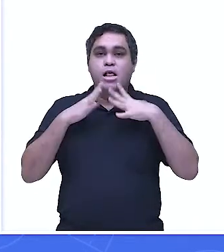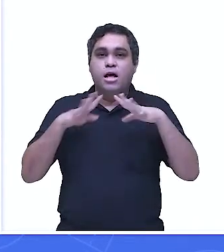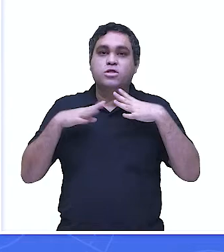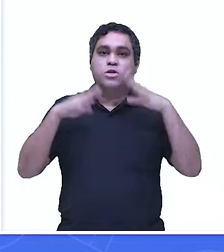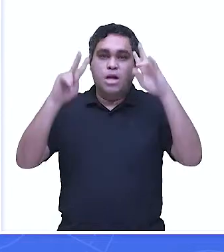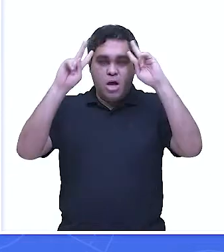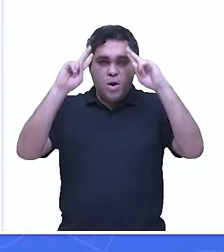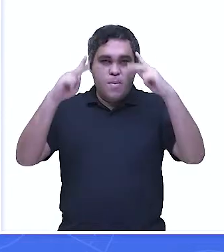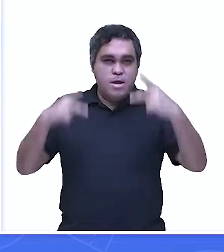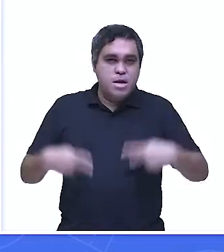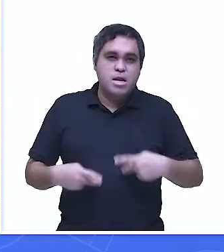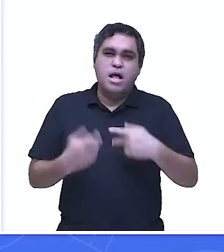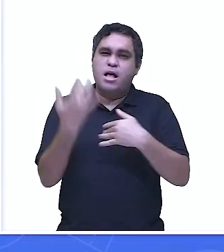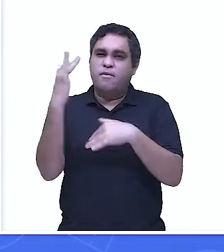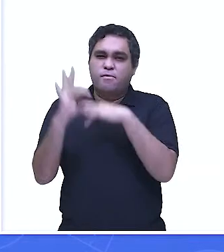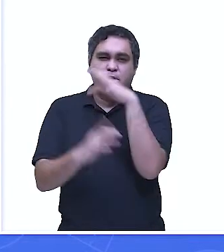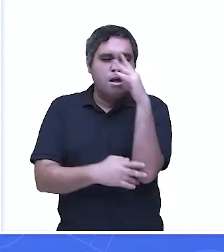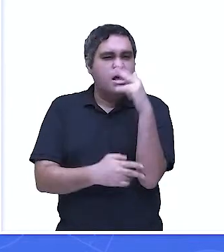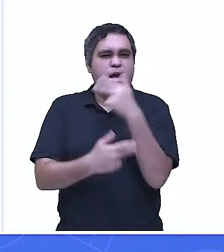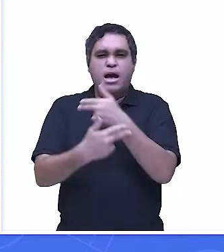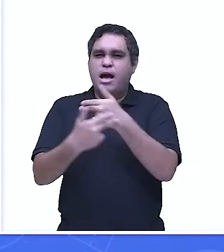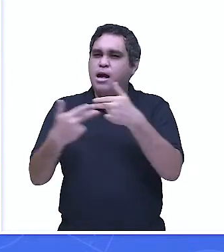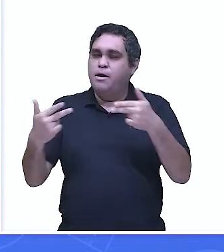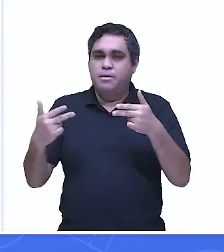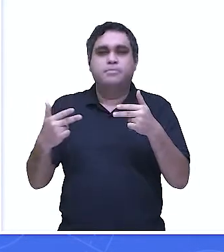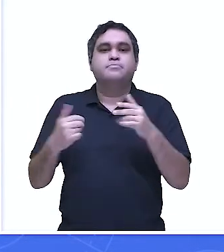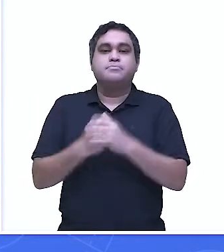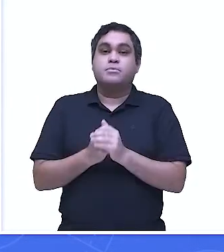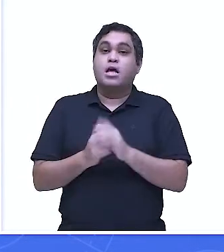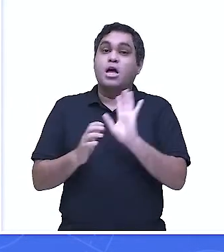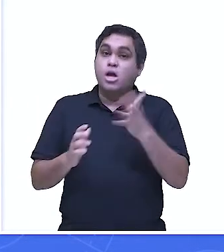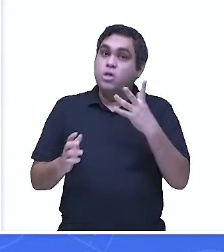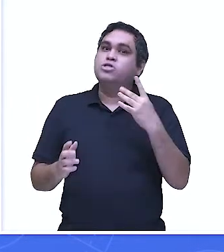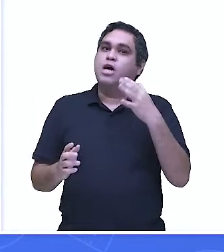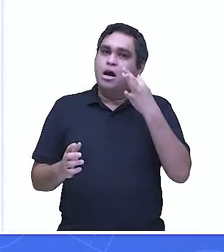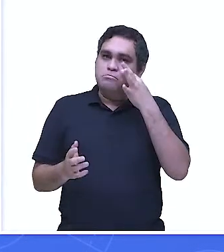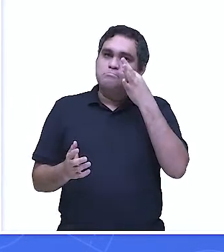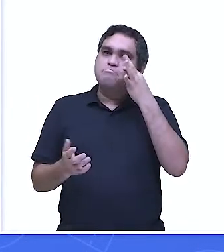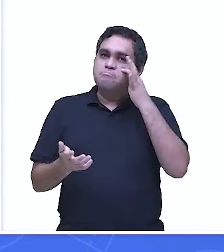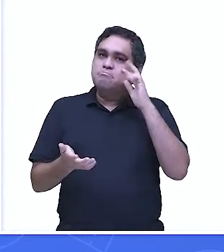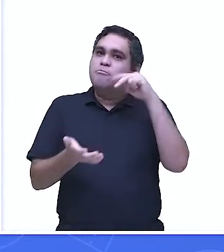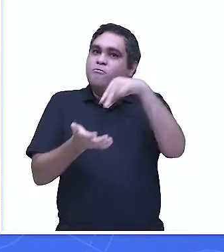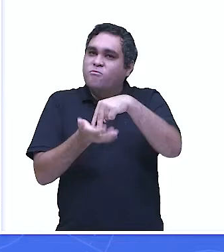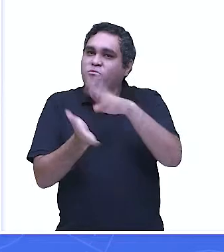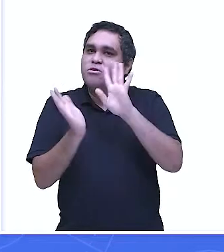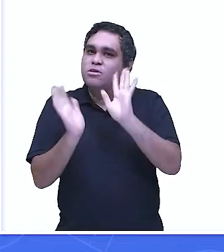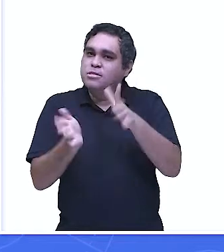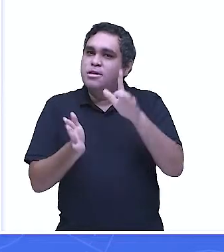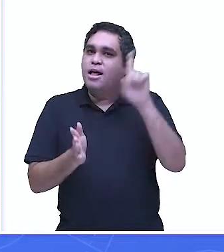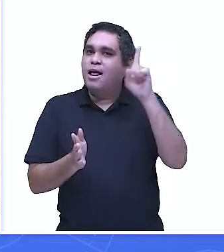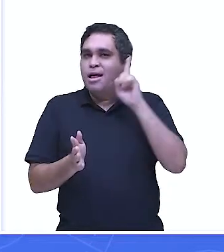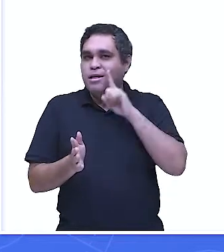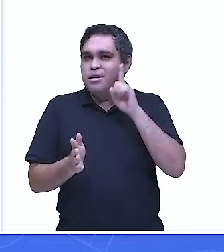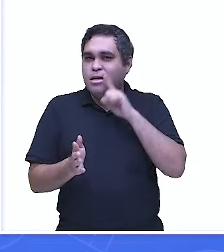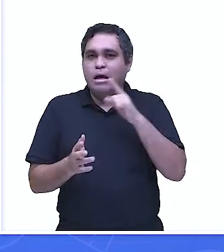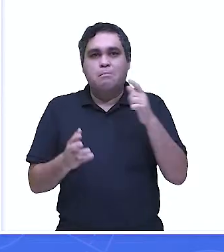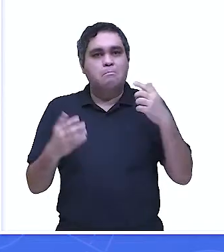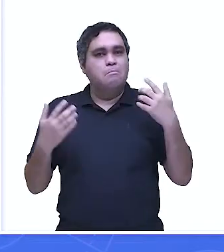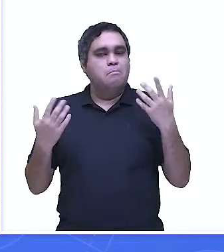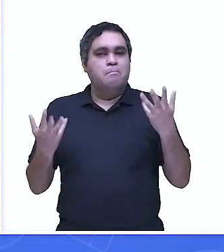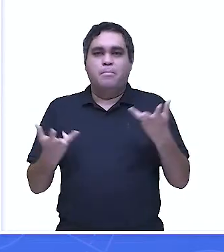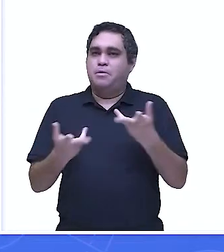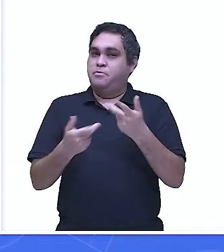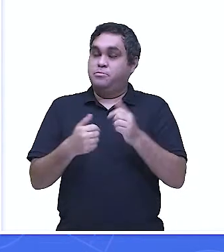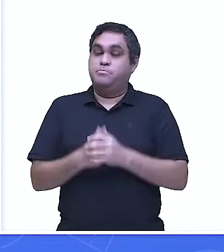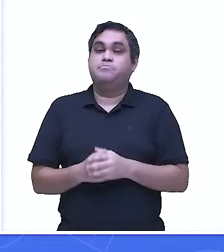Nova York, é um museu belíssimo. Já estive lá, gente, quase morri várias vezes porque é sensacional, certo?